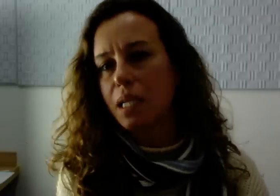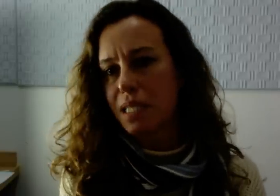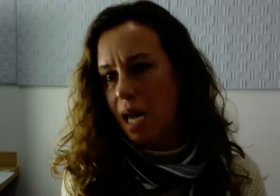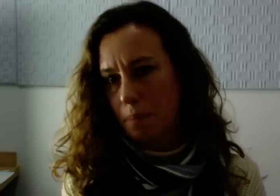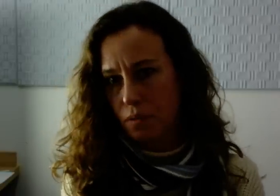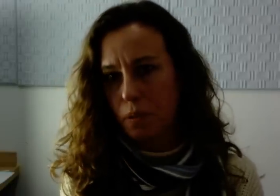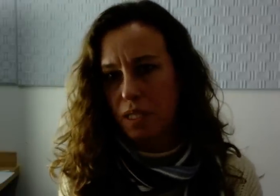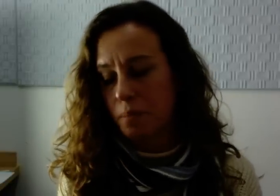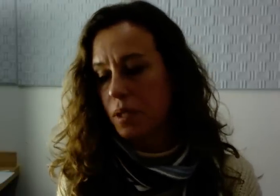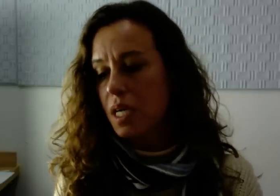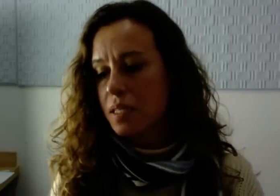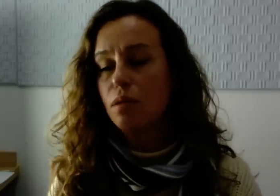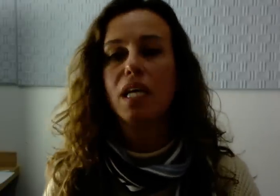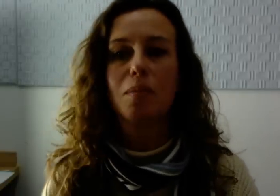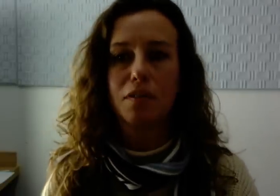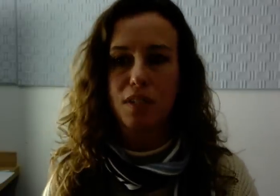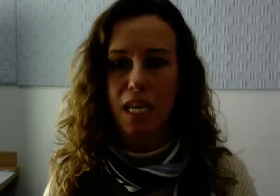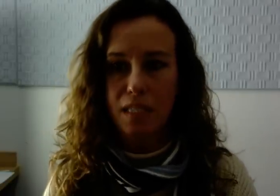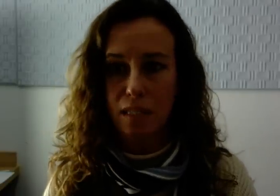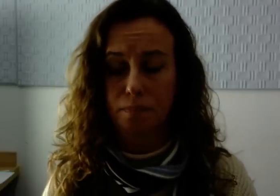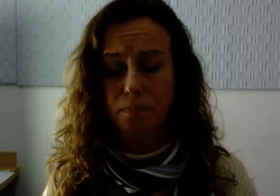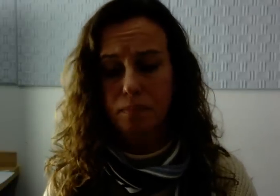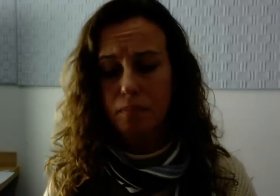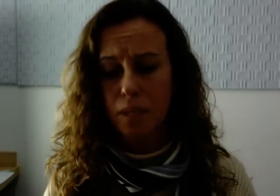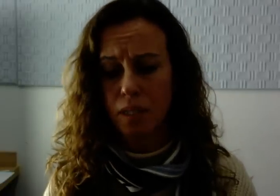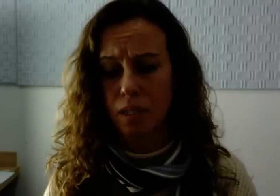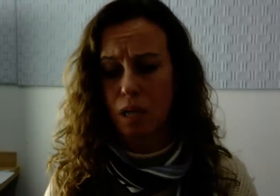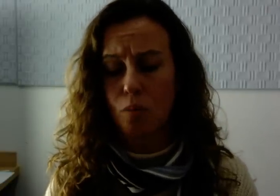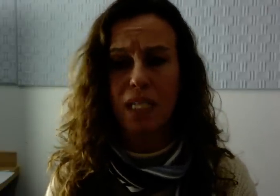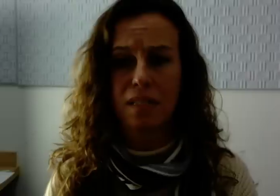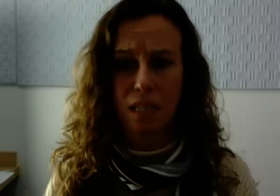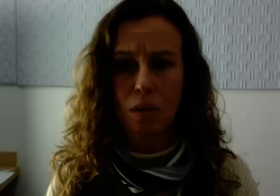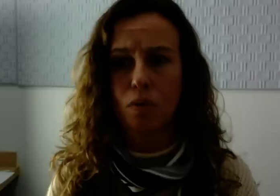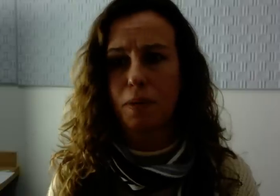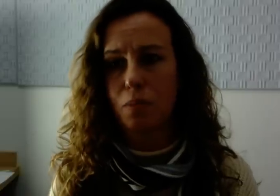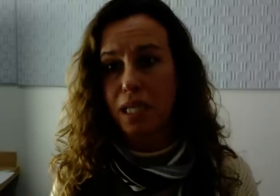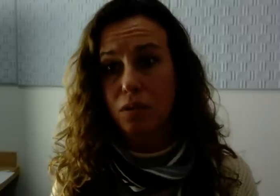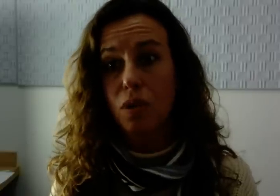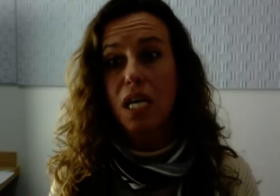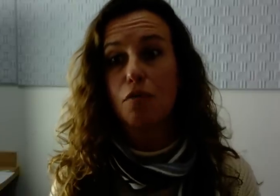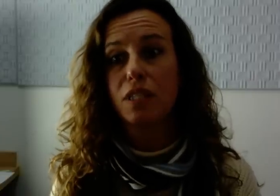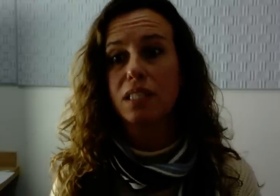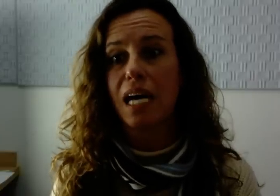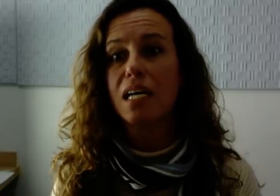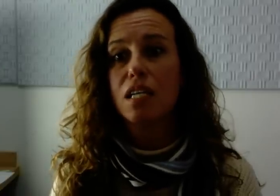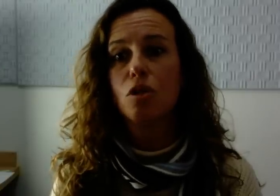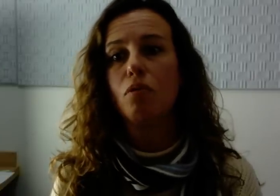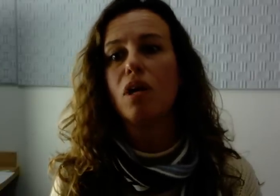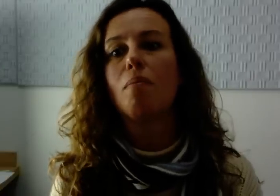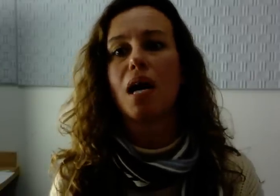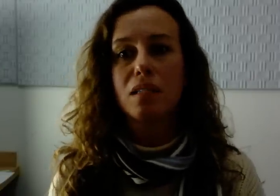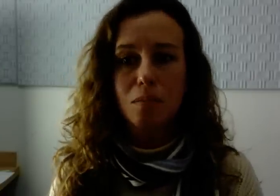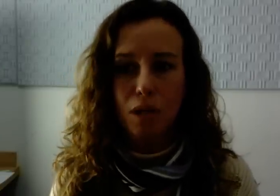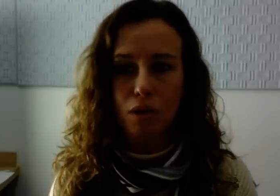vai me atender mais rápido por exemplo se eu tenho uma deficiência ã alguma lesão algum impedimento eu vou tentar